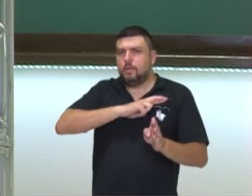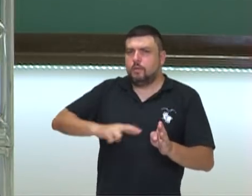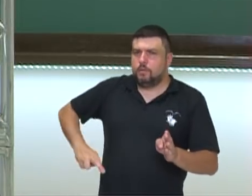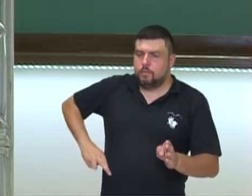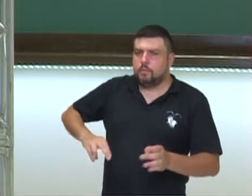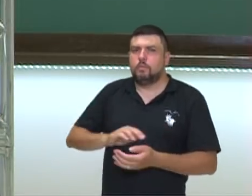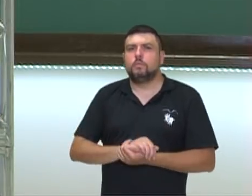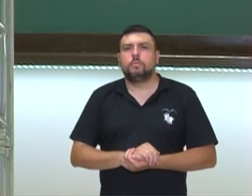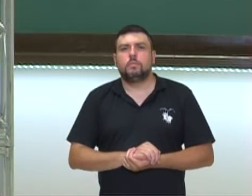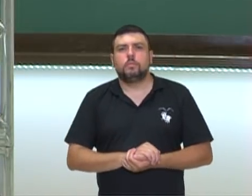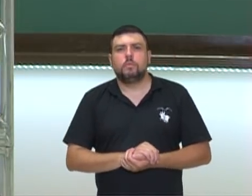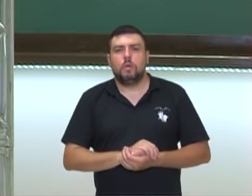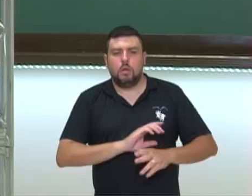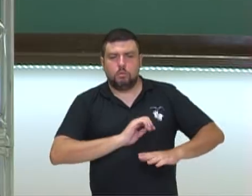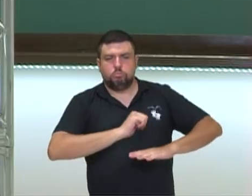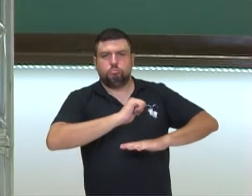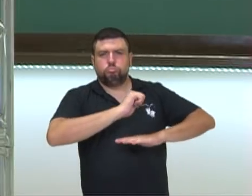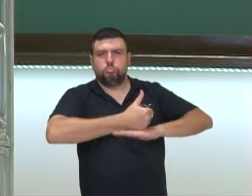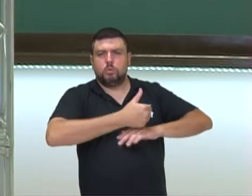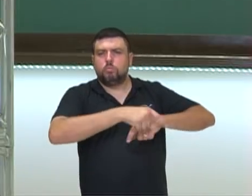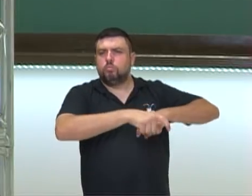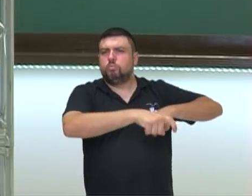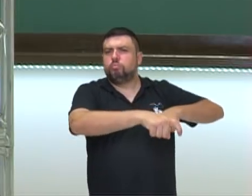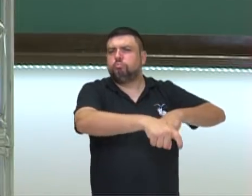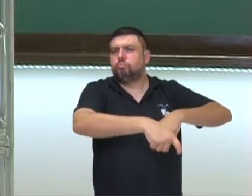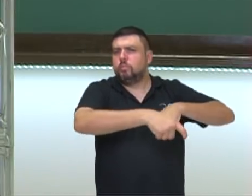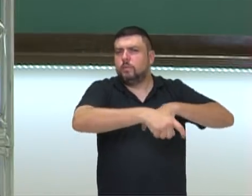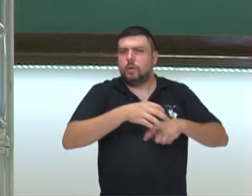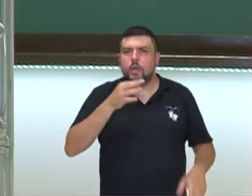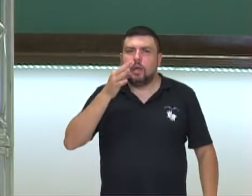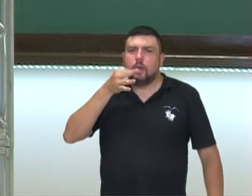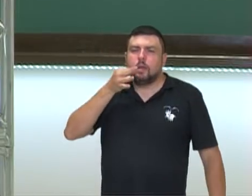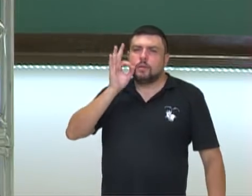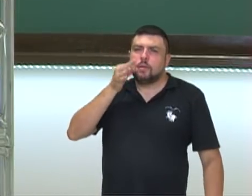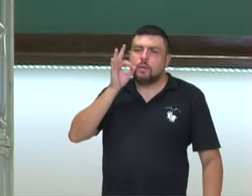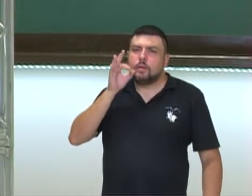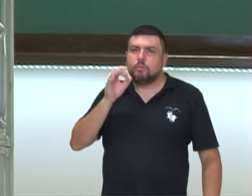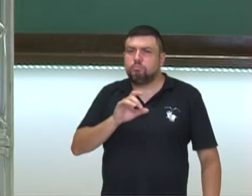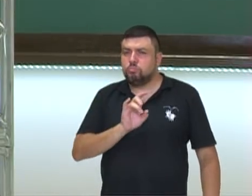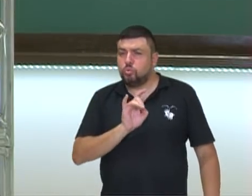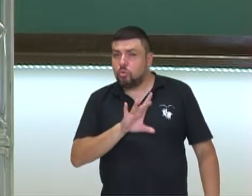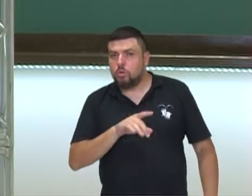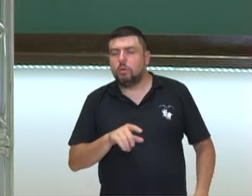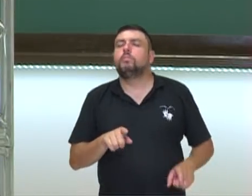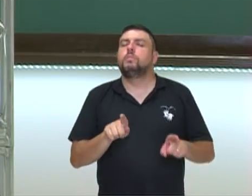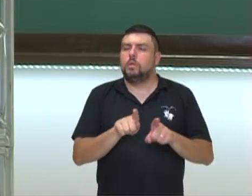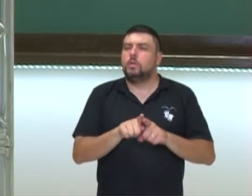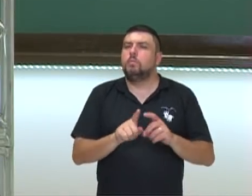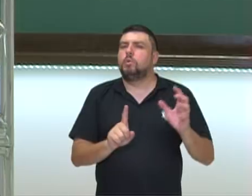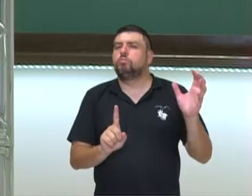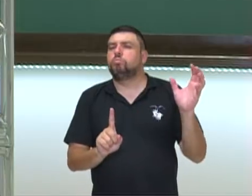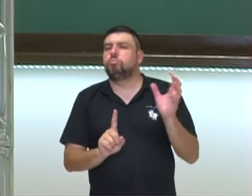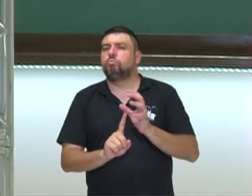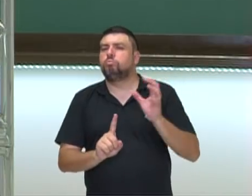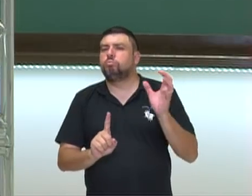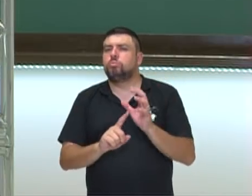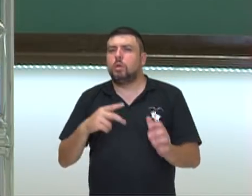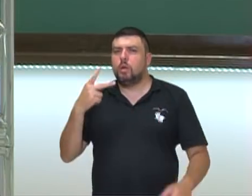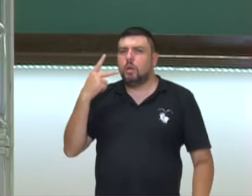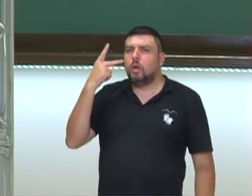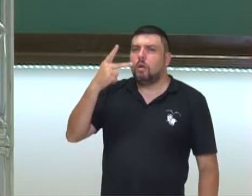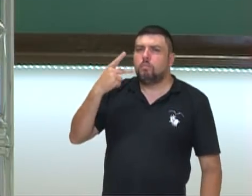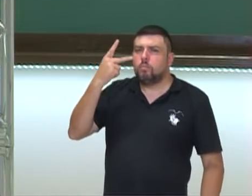café tiveram essa participação, não se limitaram à produção econômica, mas participaram da vida política, dos destinos